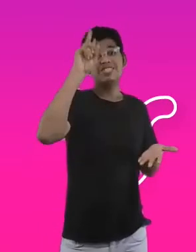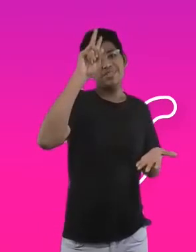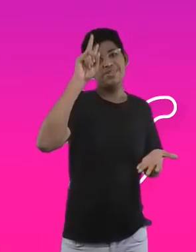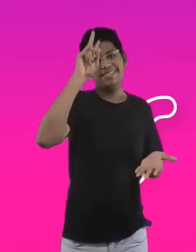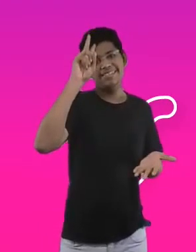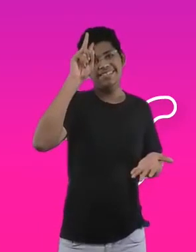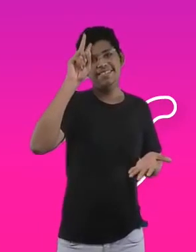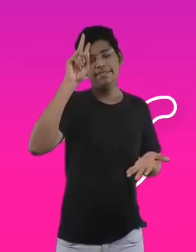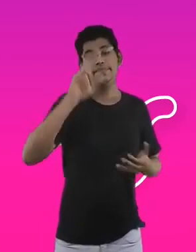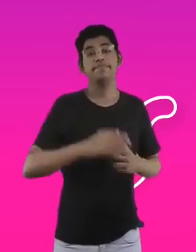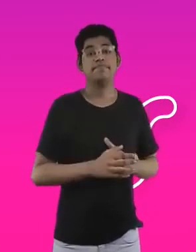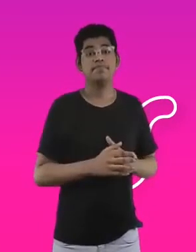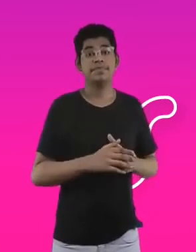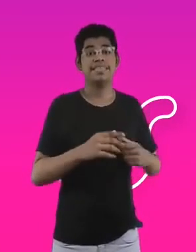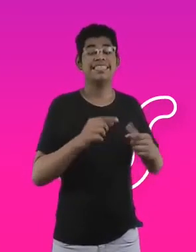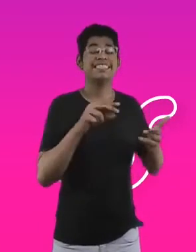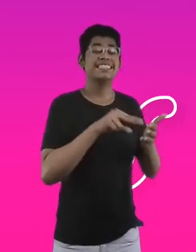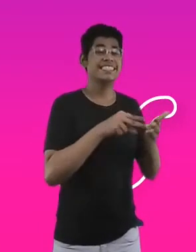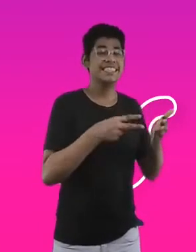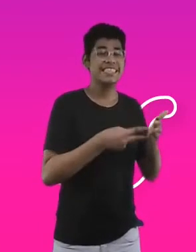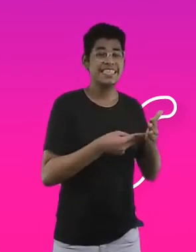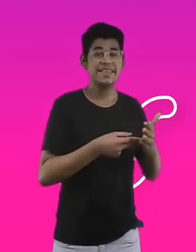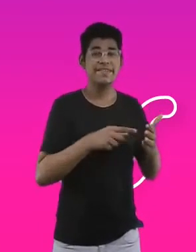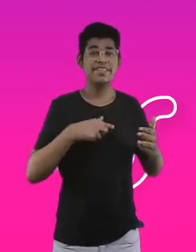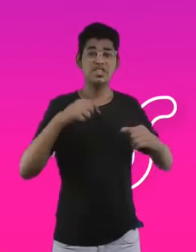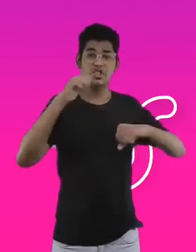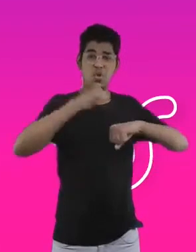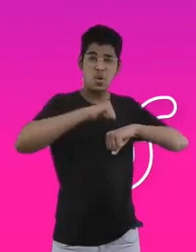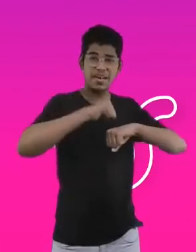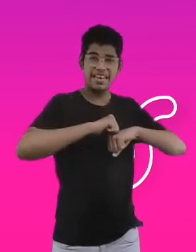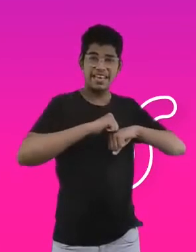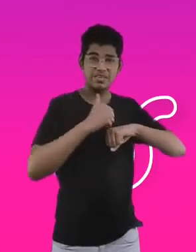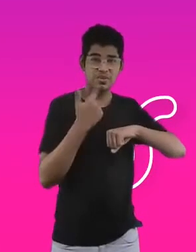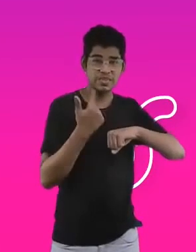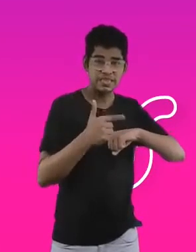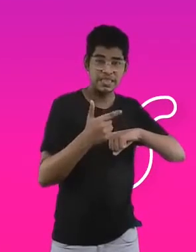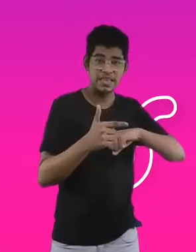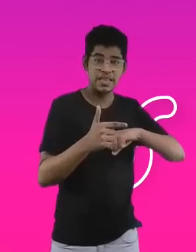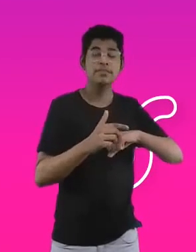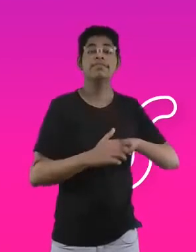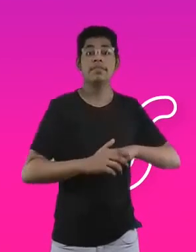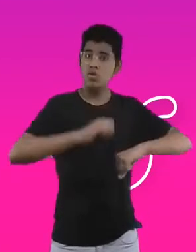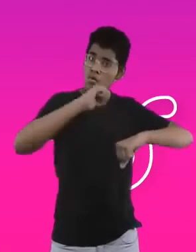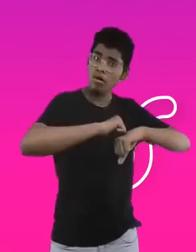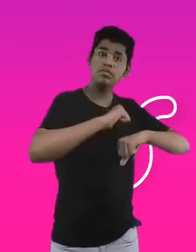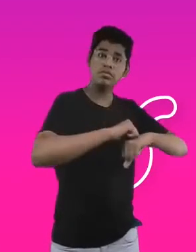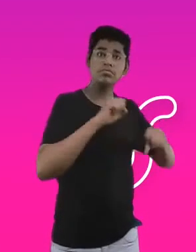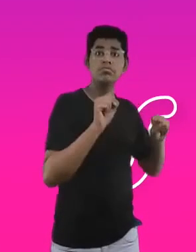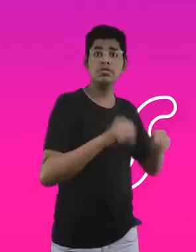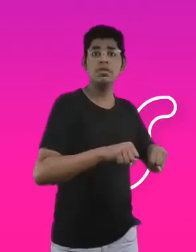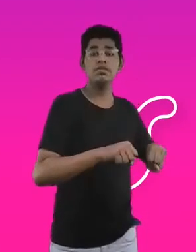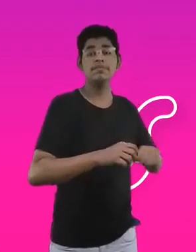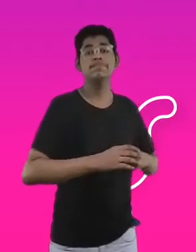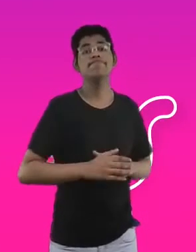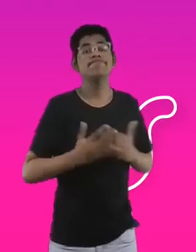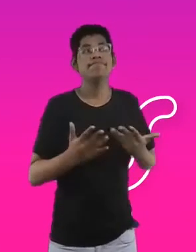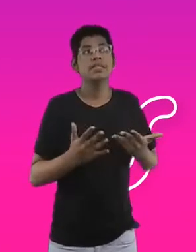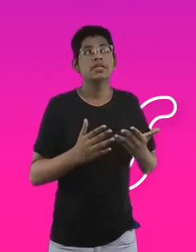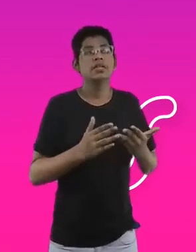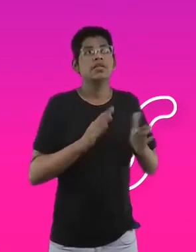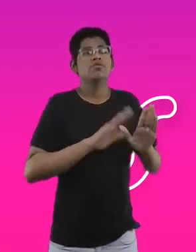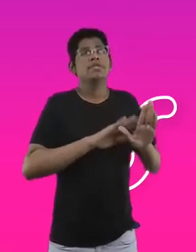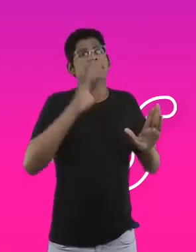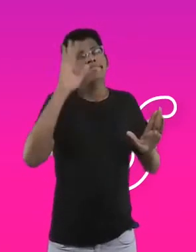quer dizer que a gente não tenha materialidade. Nós temos materialidade também. Então, se você for pensar numa